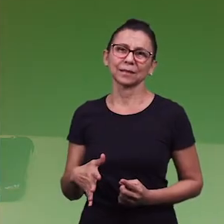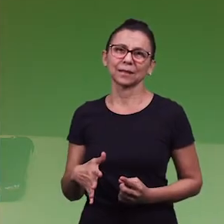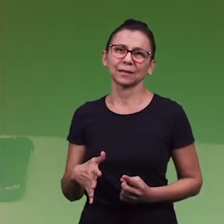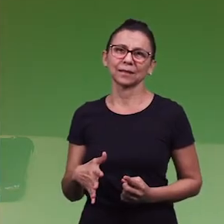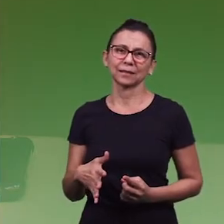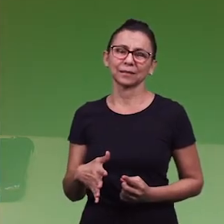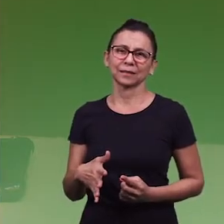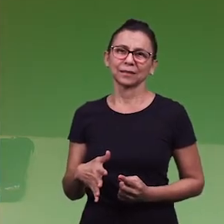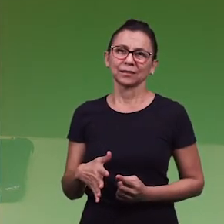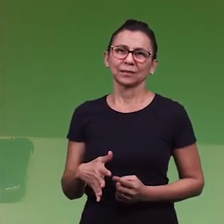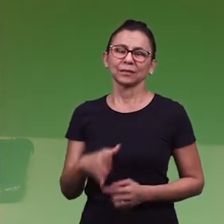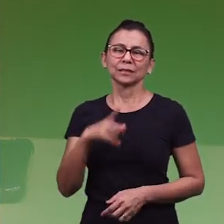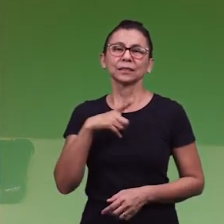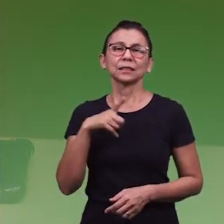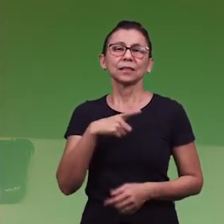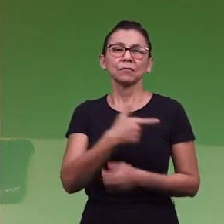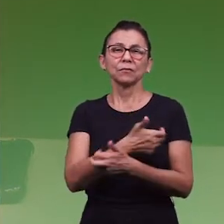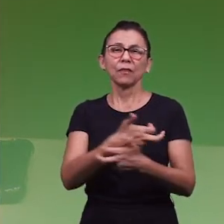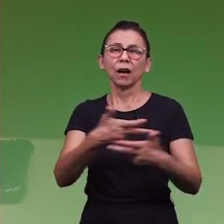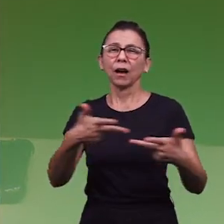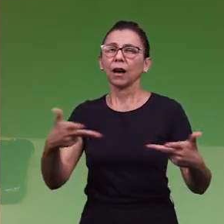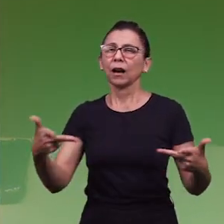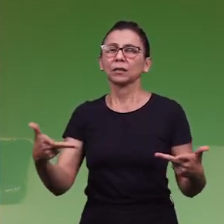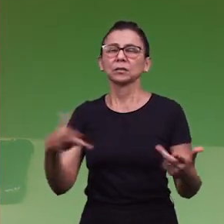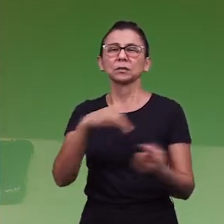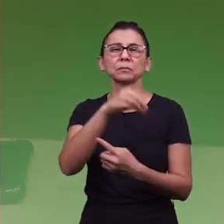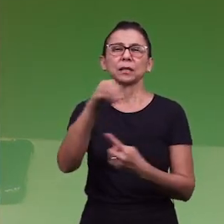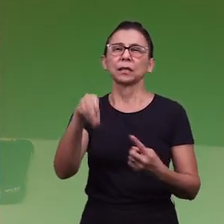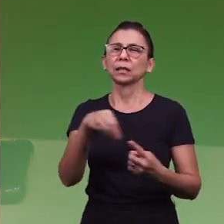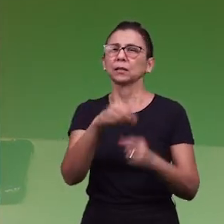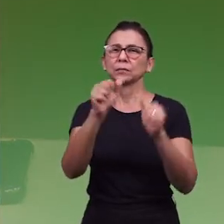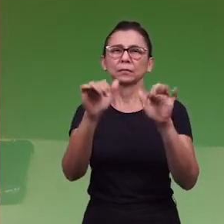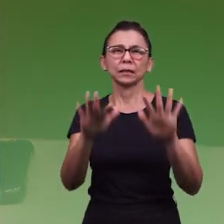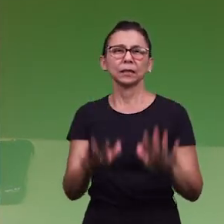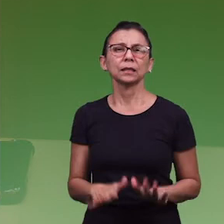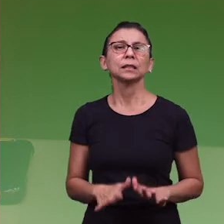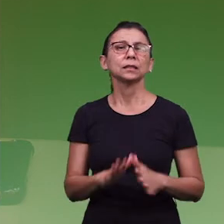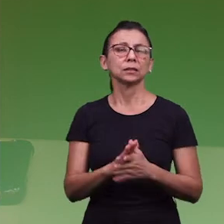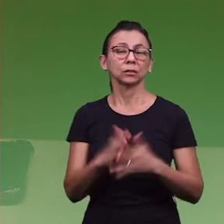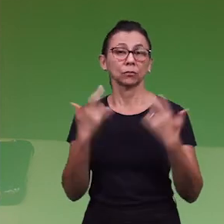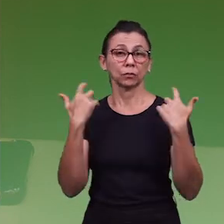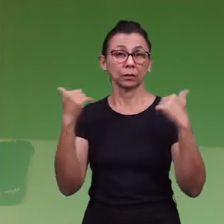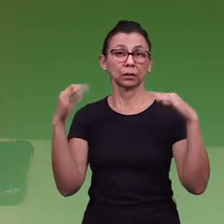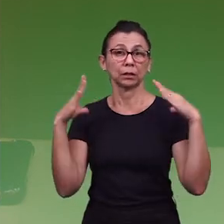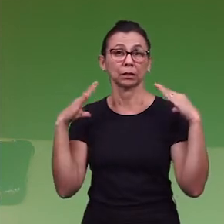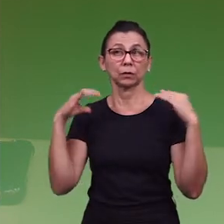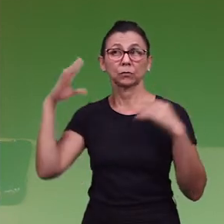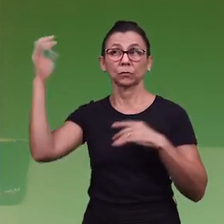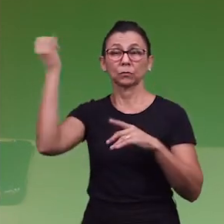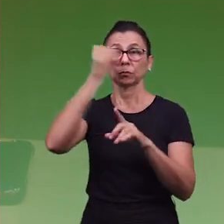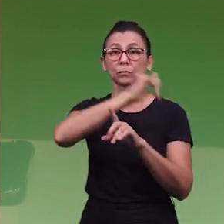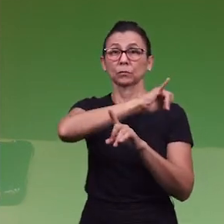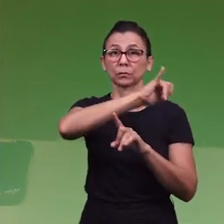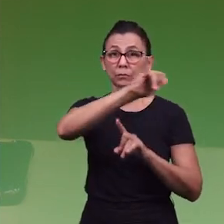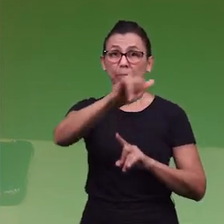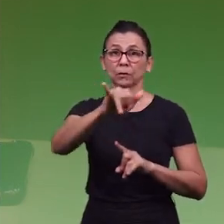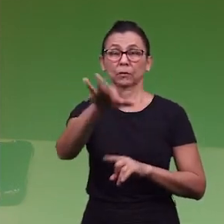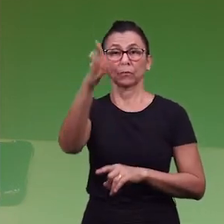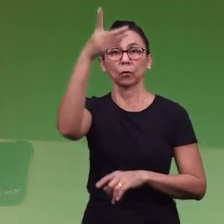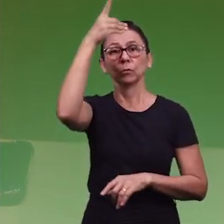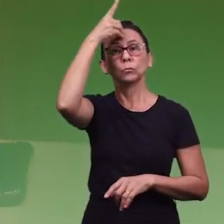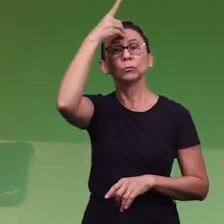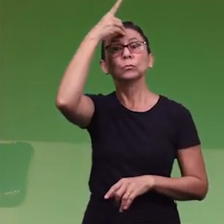você encontra ali um tesouro de recursos. Ali foi uma profecia, foi uma interpretação de línguas, né? Foi um dom espiritual. Nem